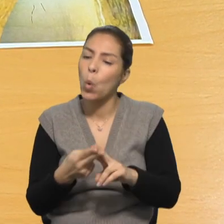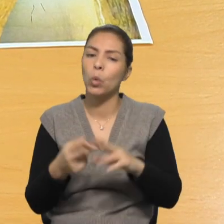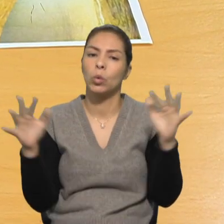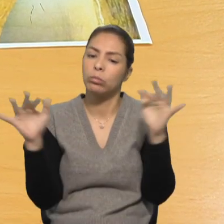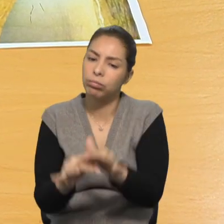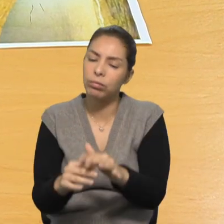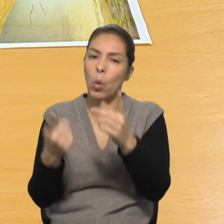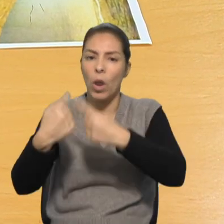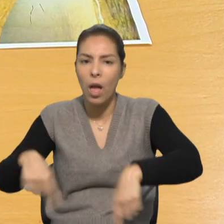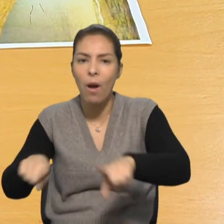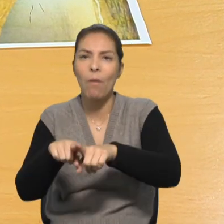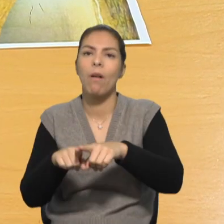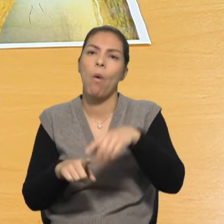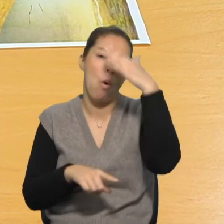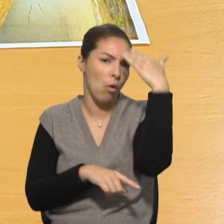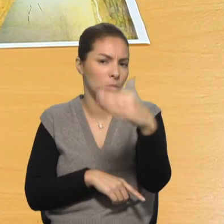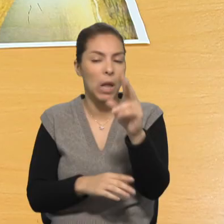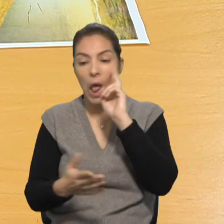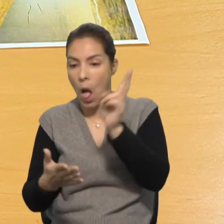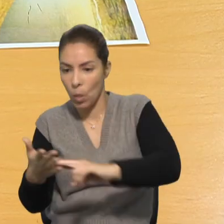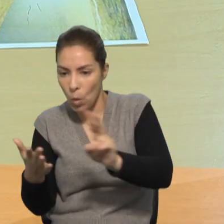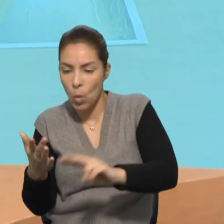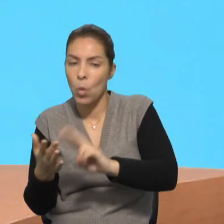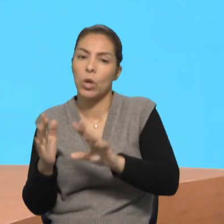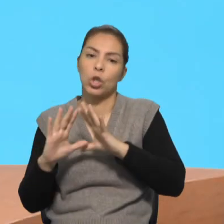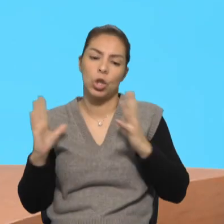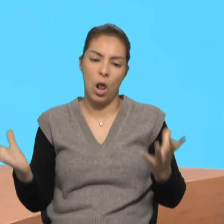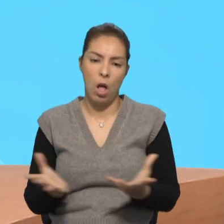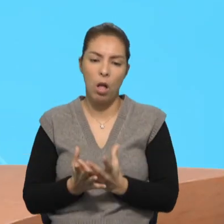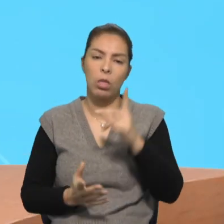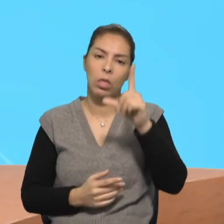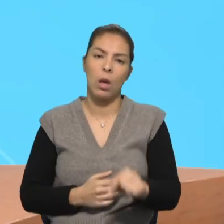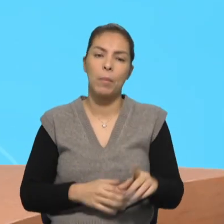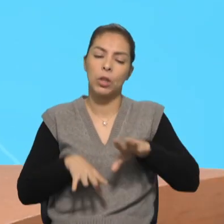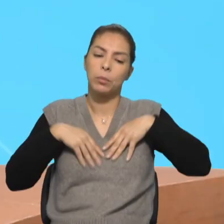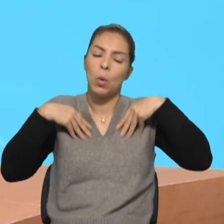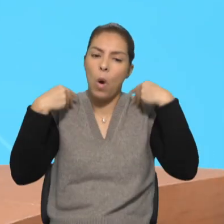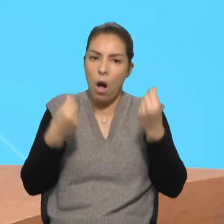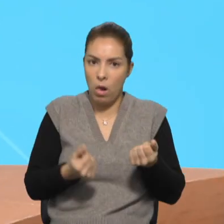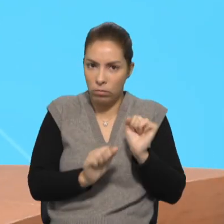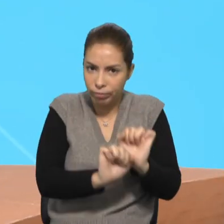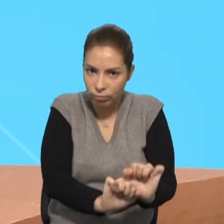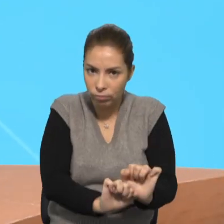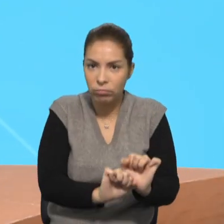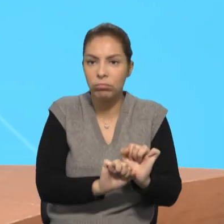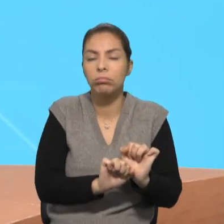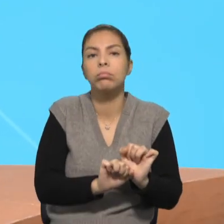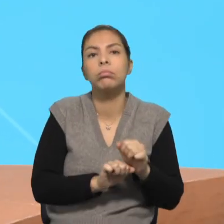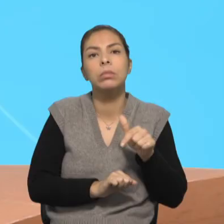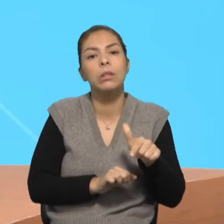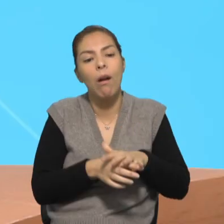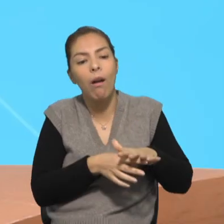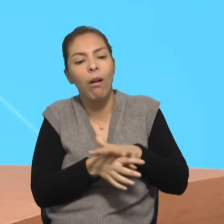da literatura universal e da espiritualidade e, no fundo, uma das possíveis áreas